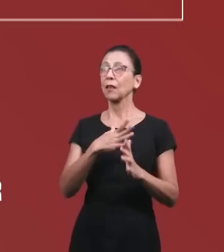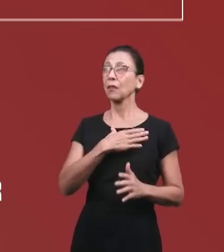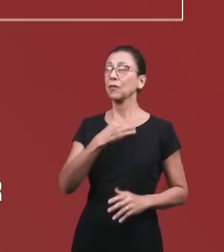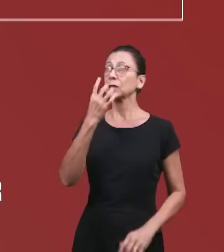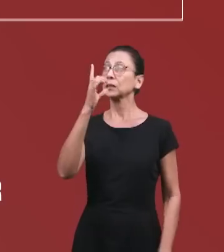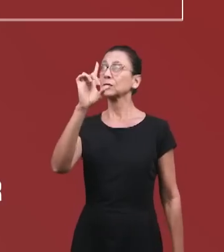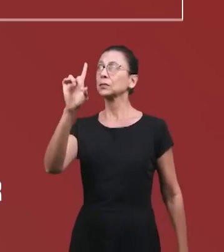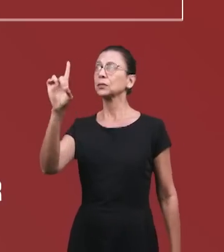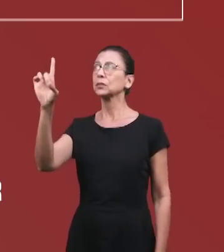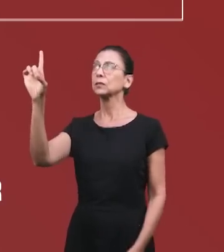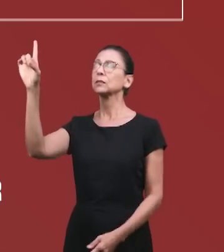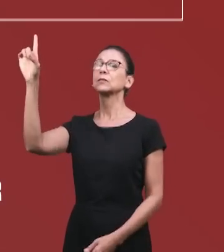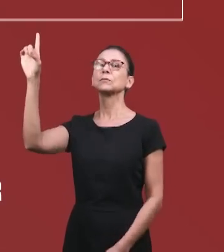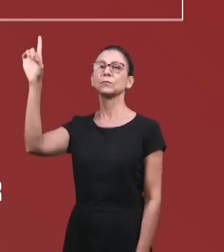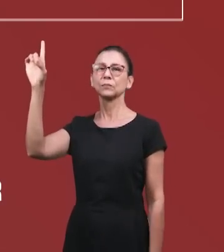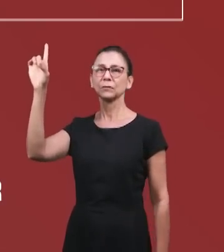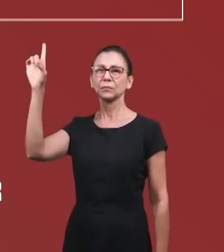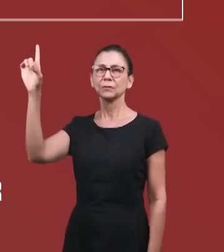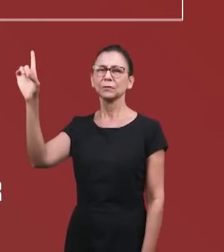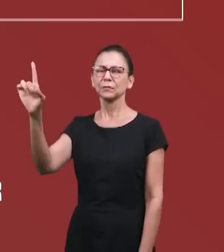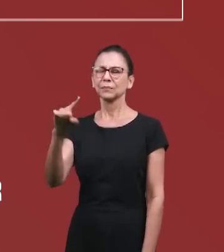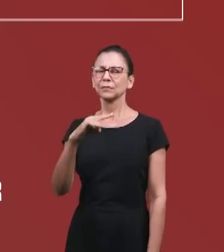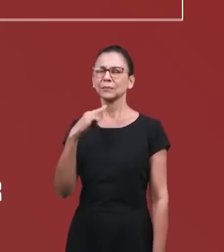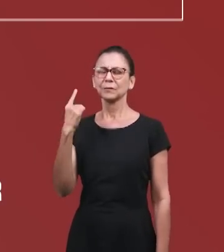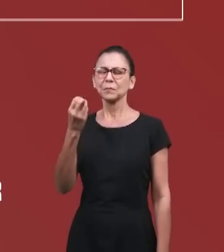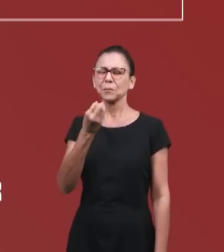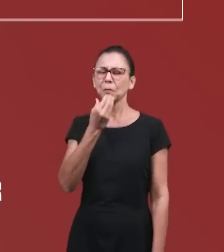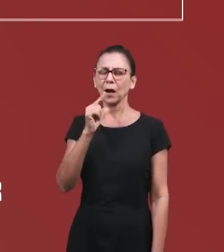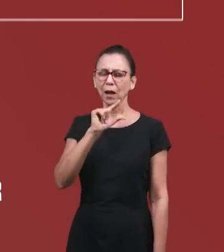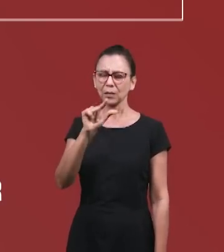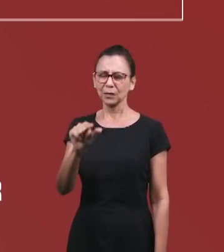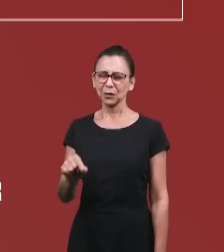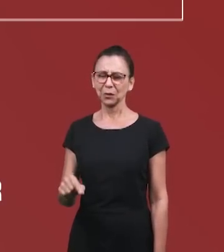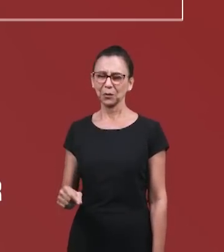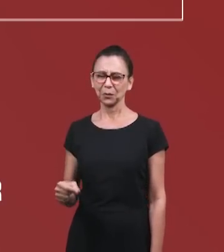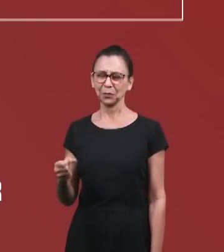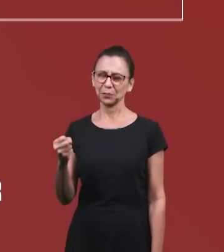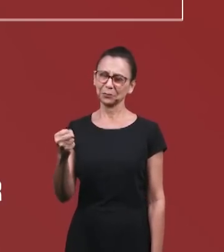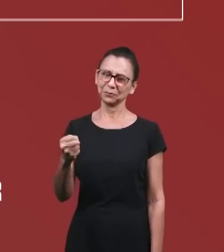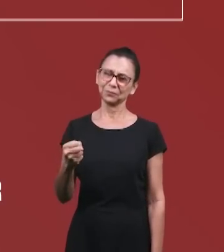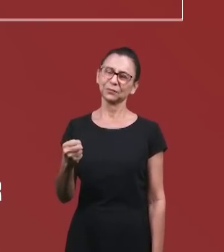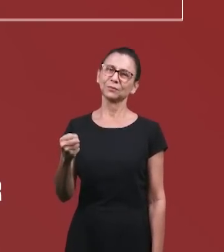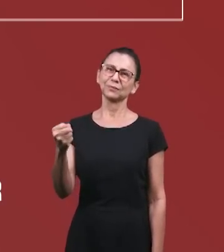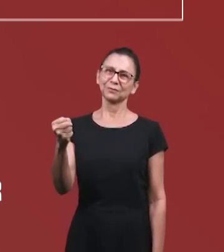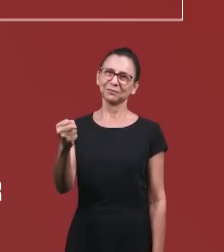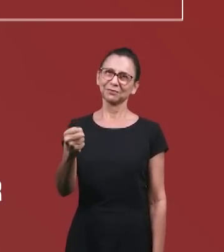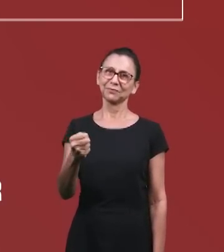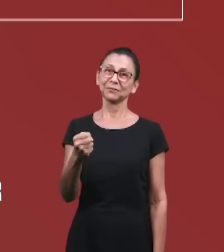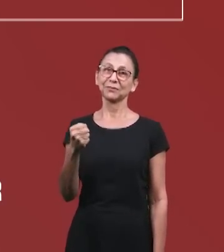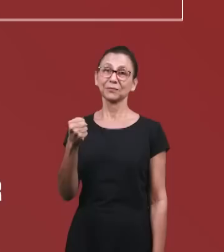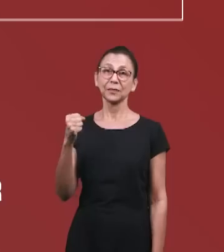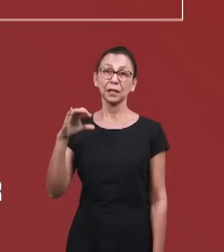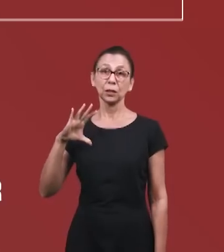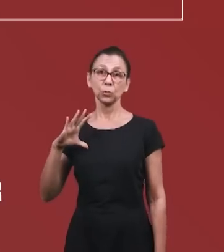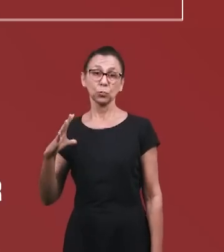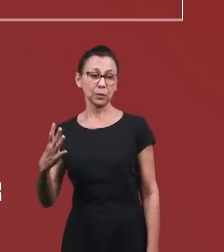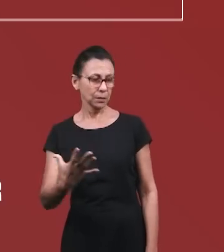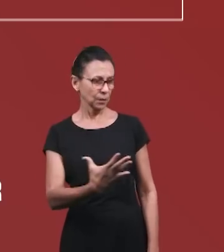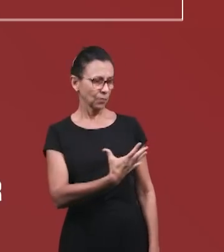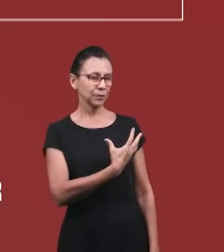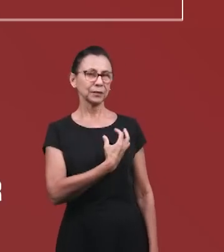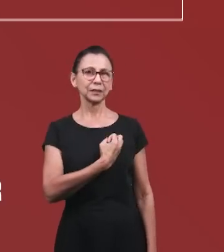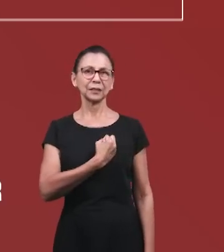transformará. Em mananciais de águas minha vida